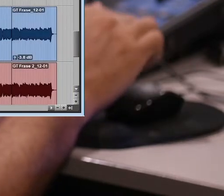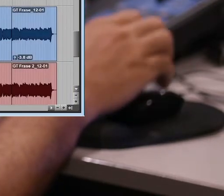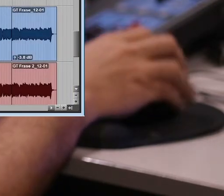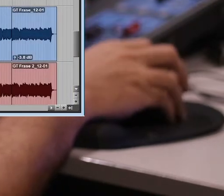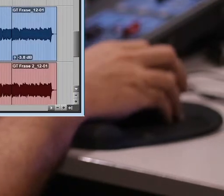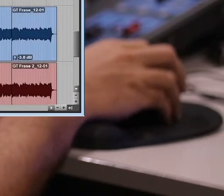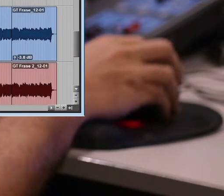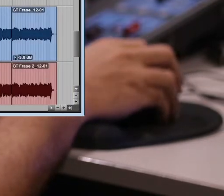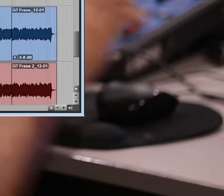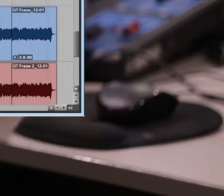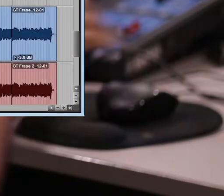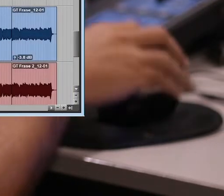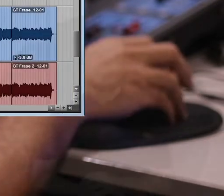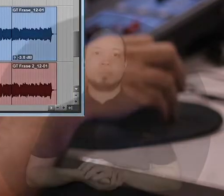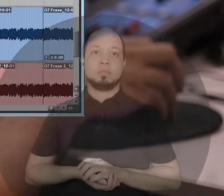breves.